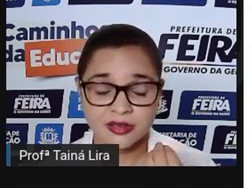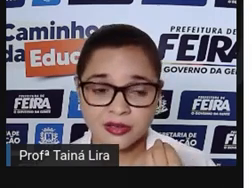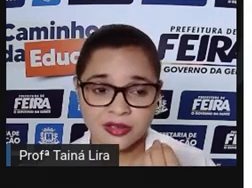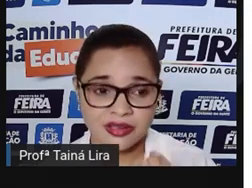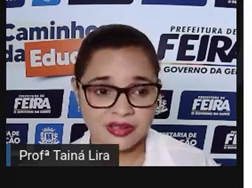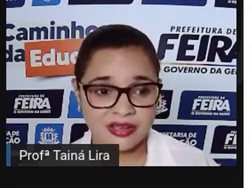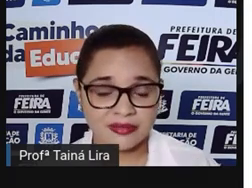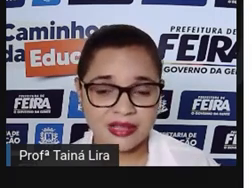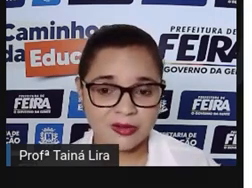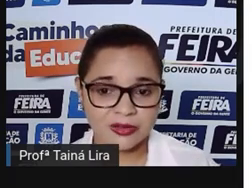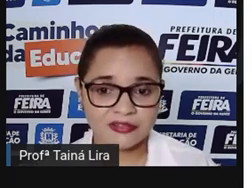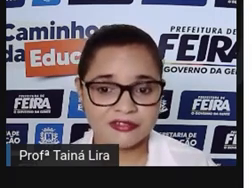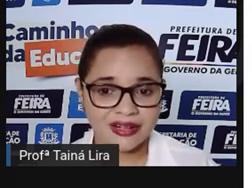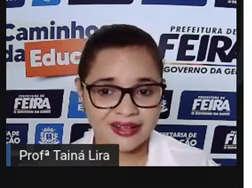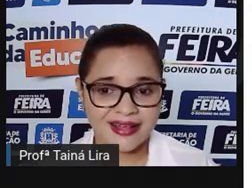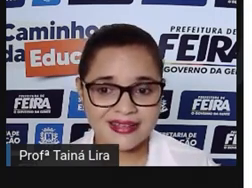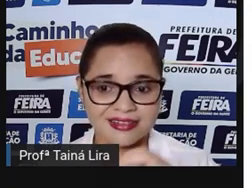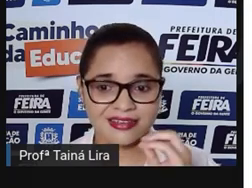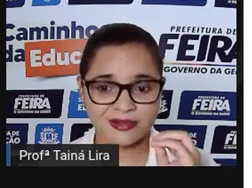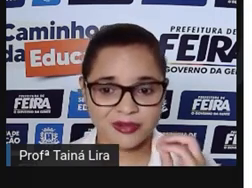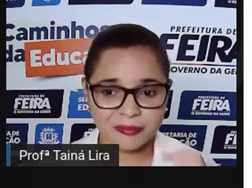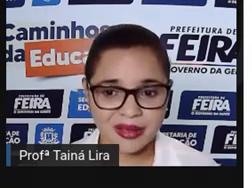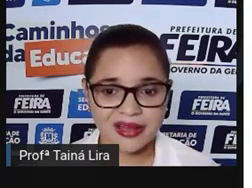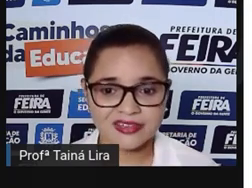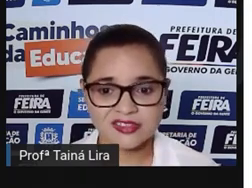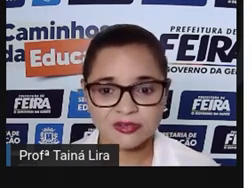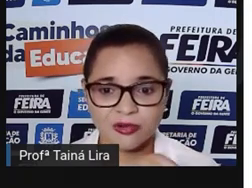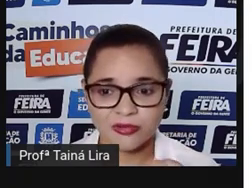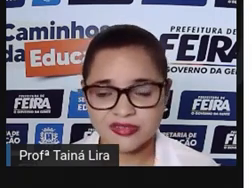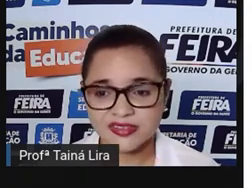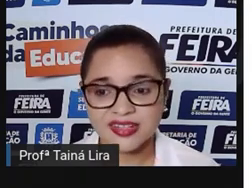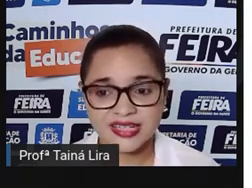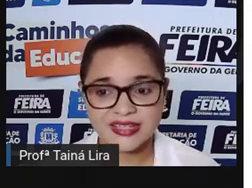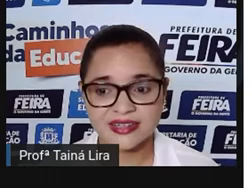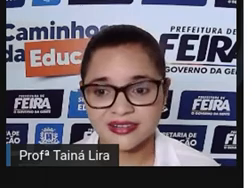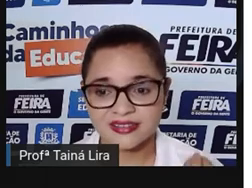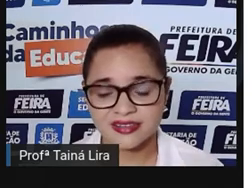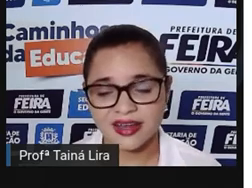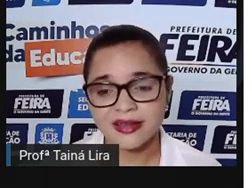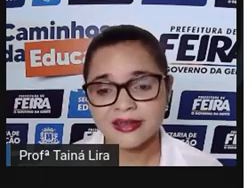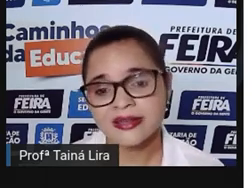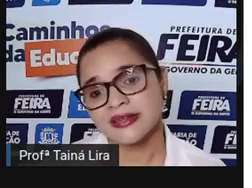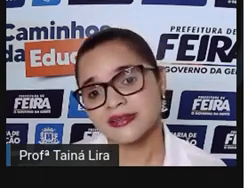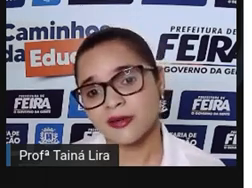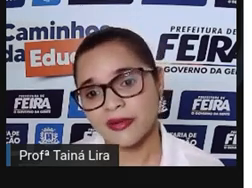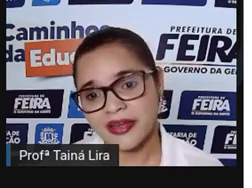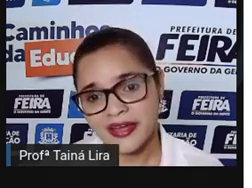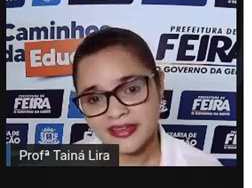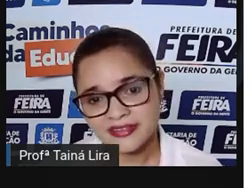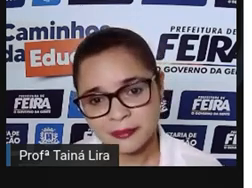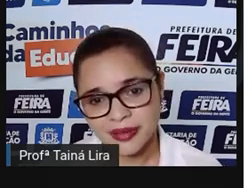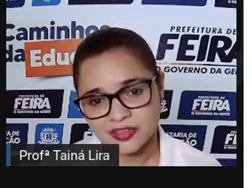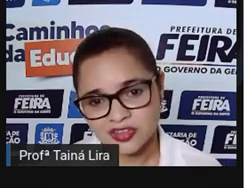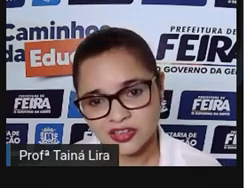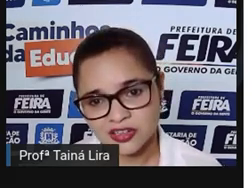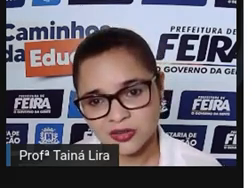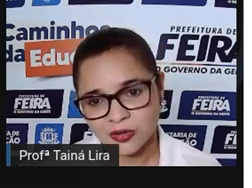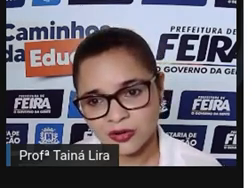eles decoravam a casa, né, com imagens, com algumas escritas, tá? Então, essa parte aqui,